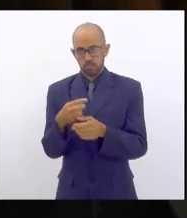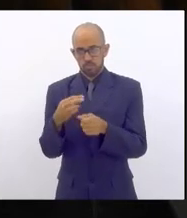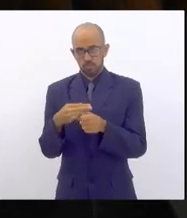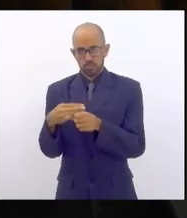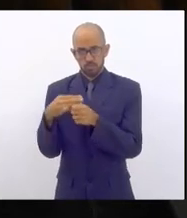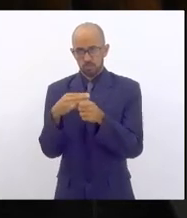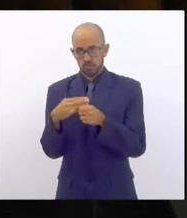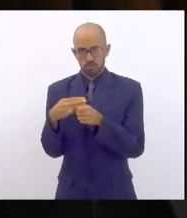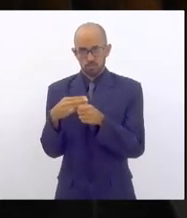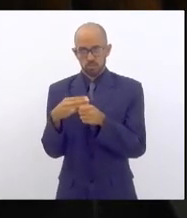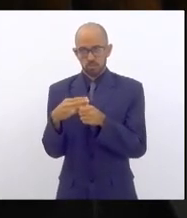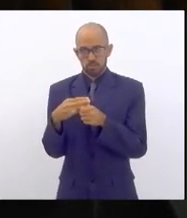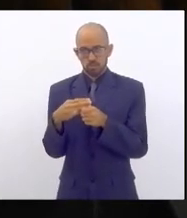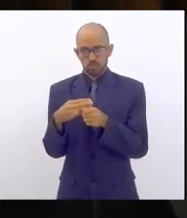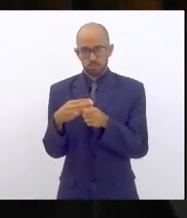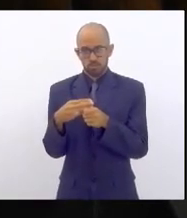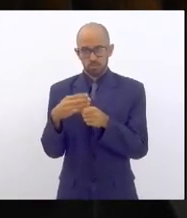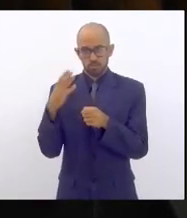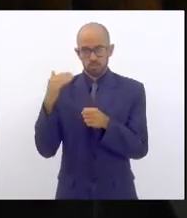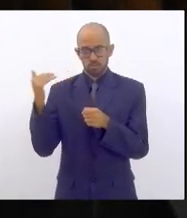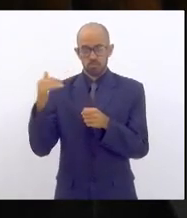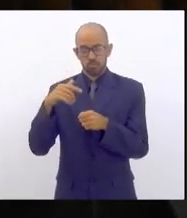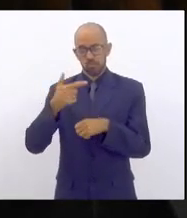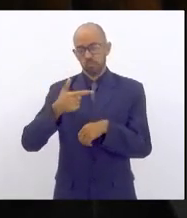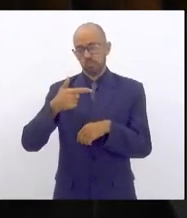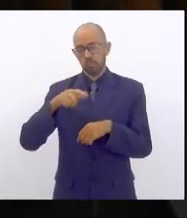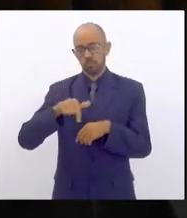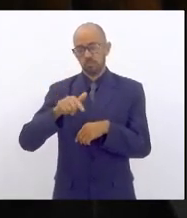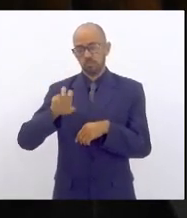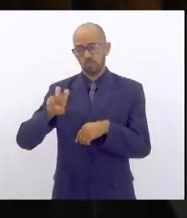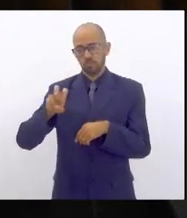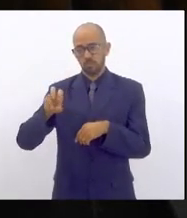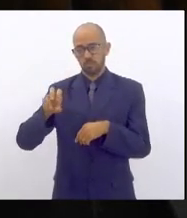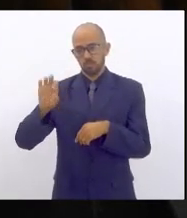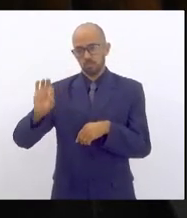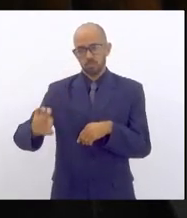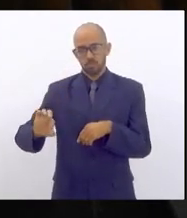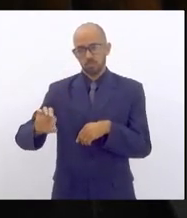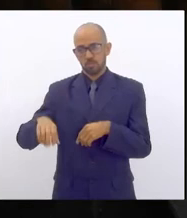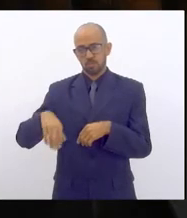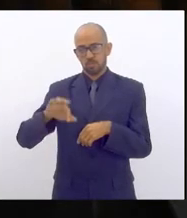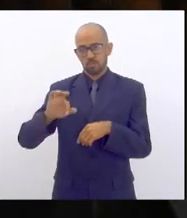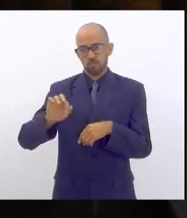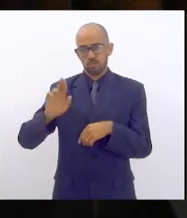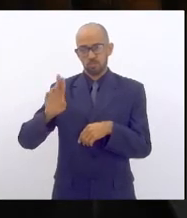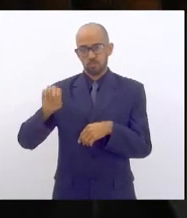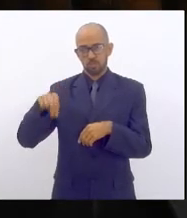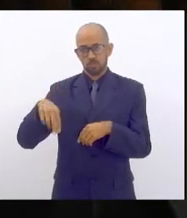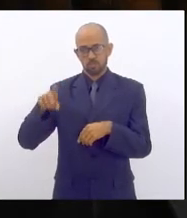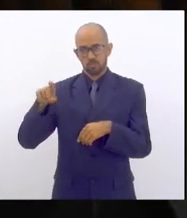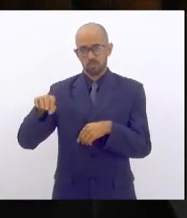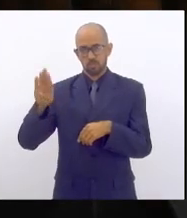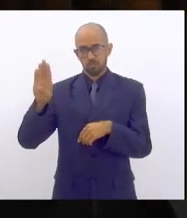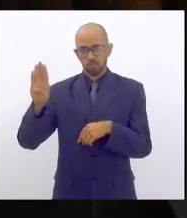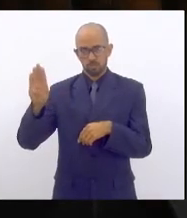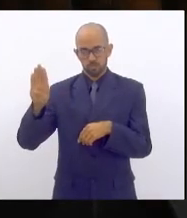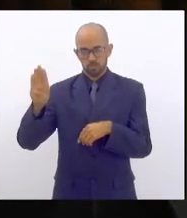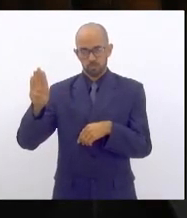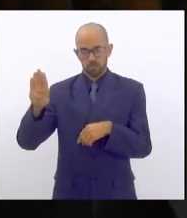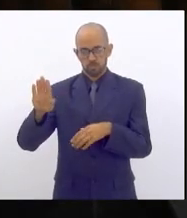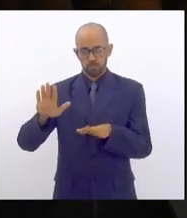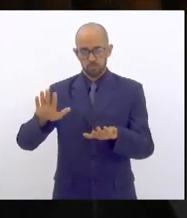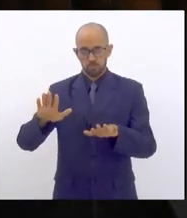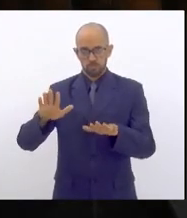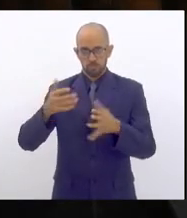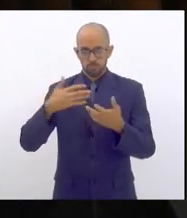vista lá aqueles famosos 2,5% do Fundeb. Mas eu queria, senhor presidente, ler